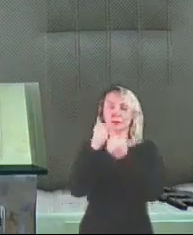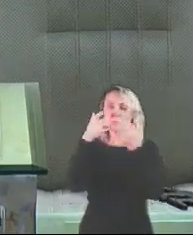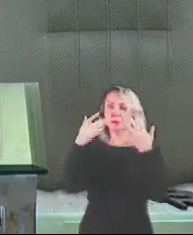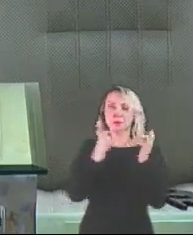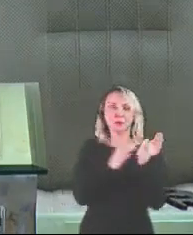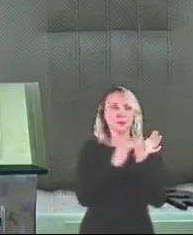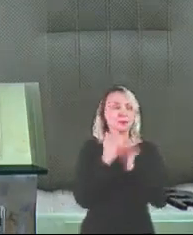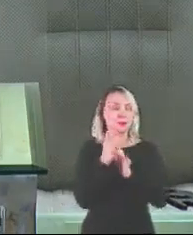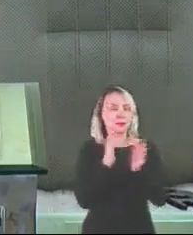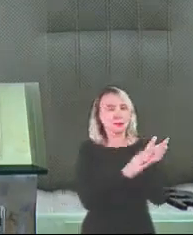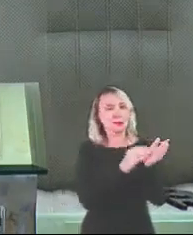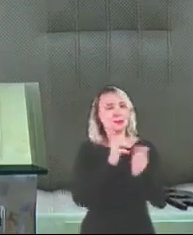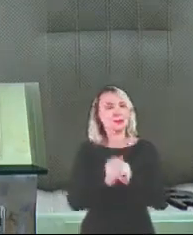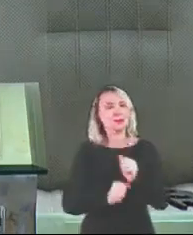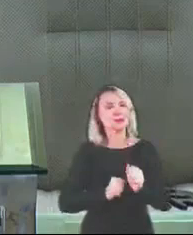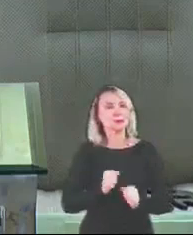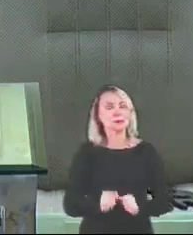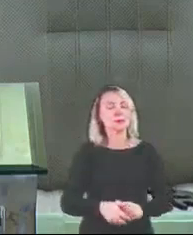Aleluia.